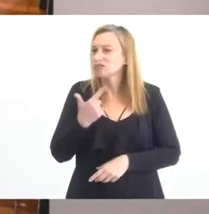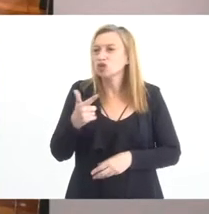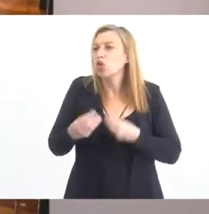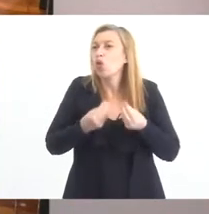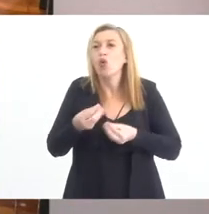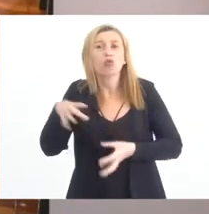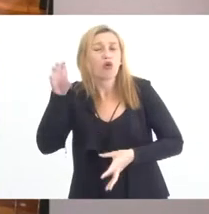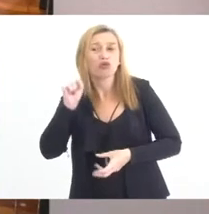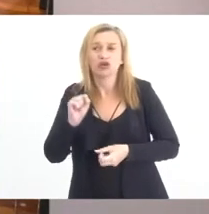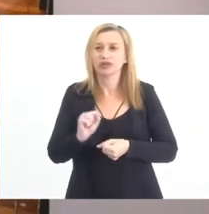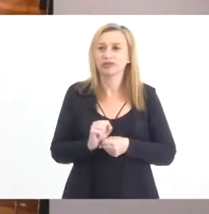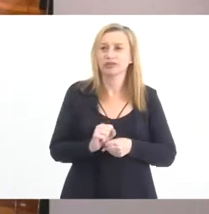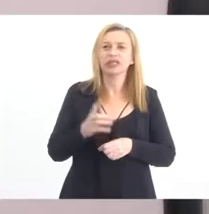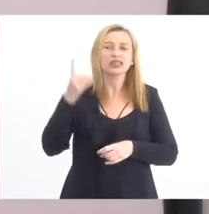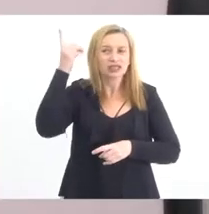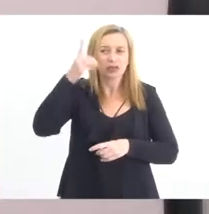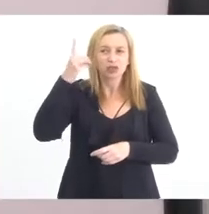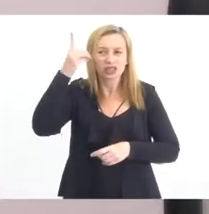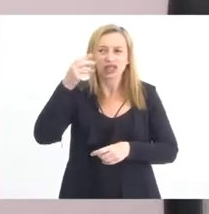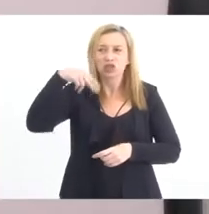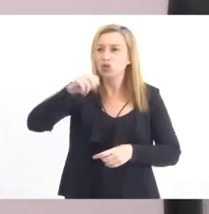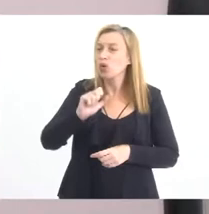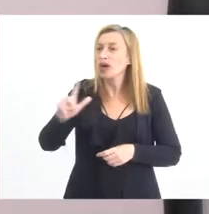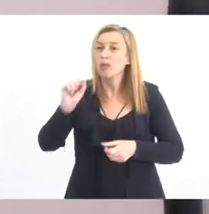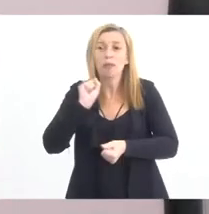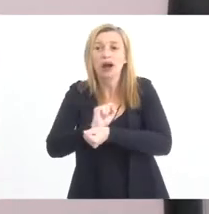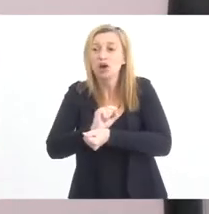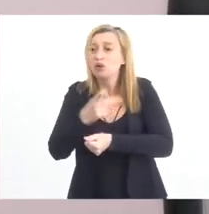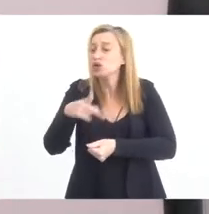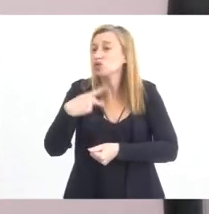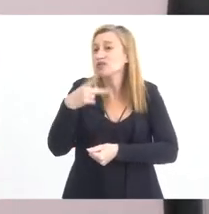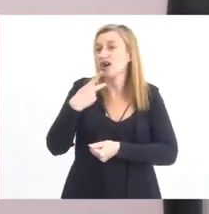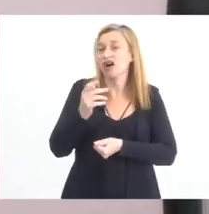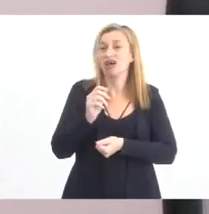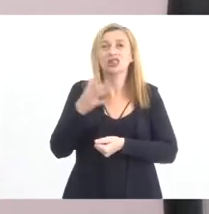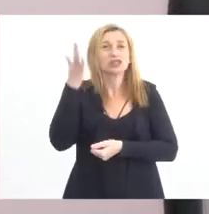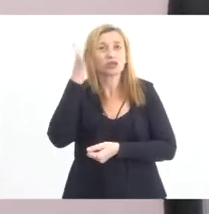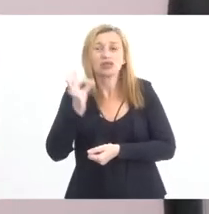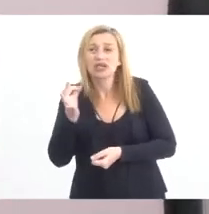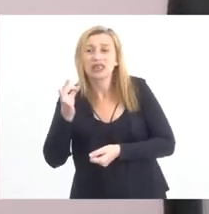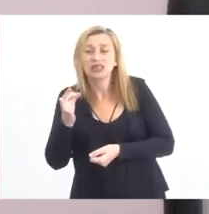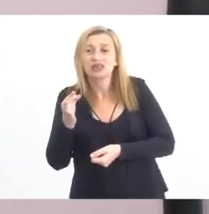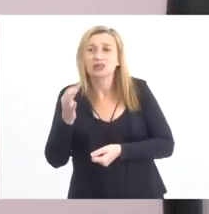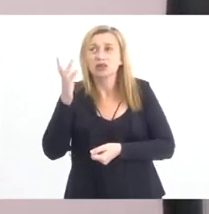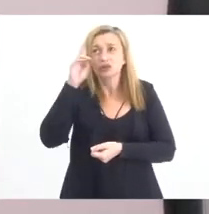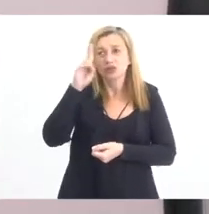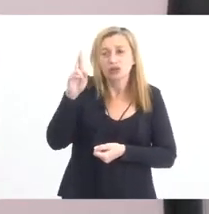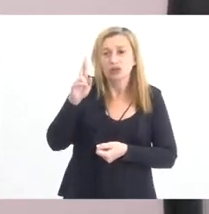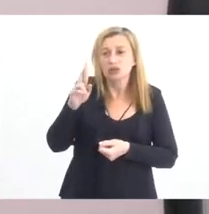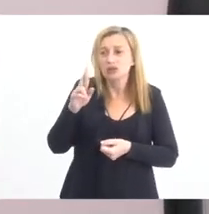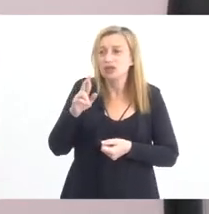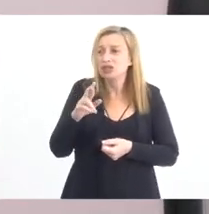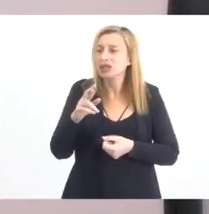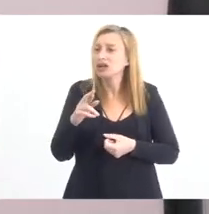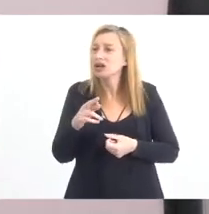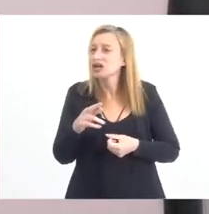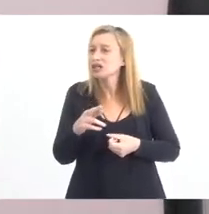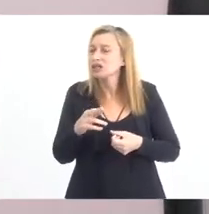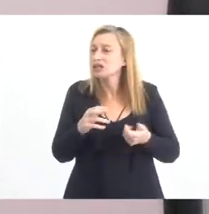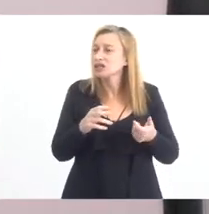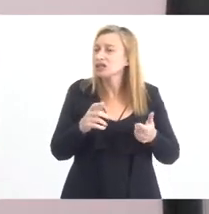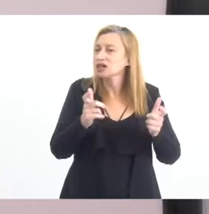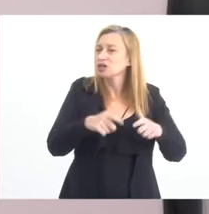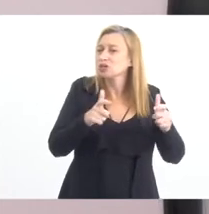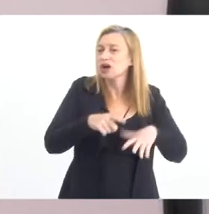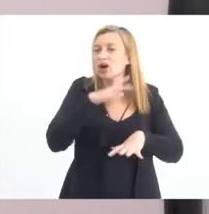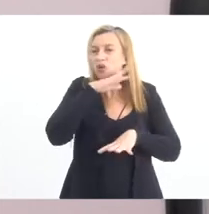Oi, deputado Noel, congelou a sua fala. Não sei se Vossa Excelência está se deslocando. Depois, se Vossa Excelência